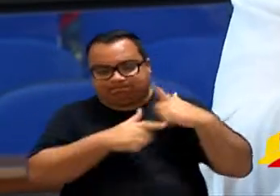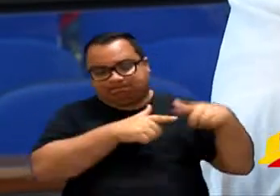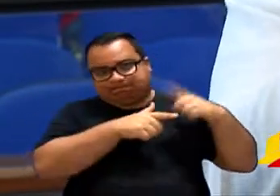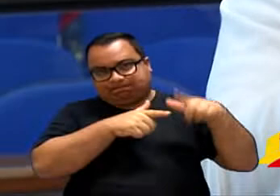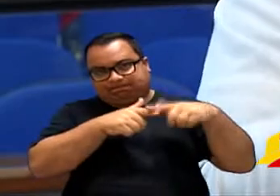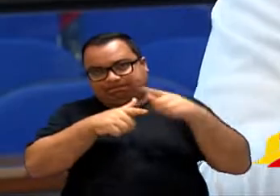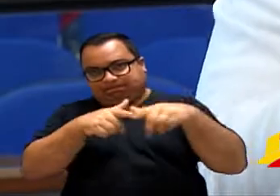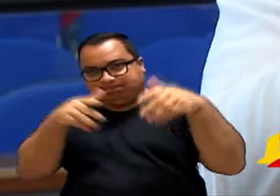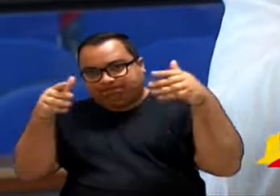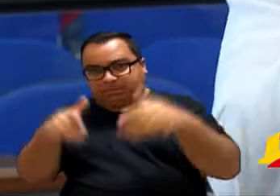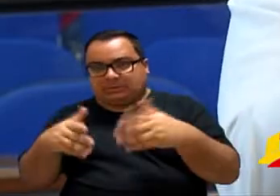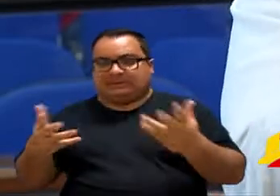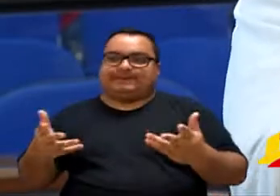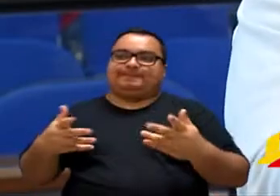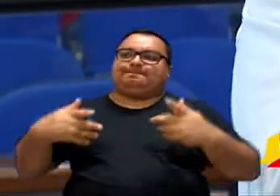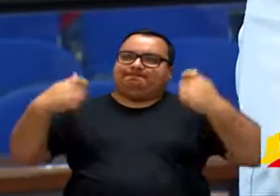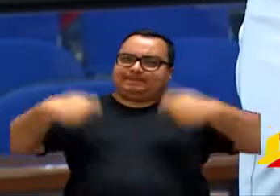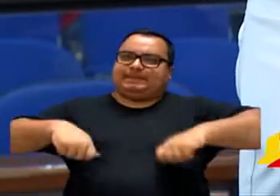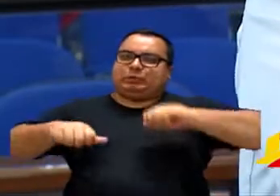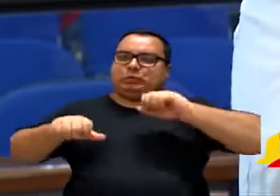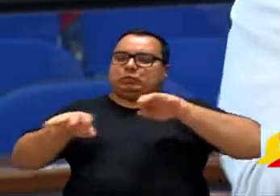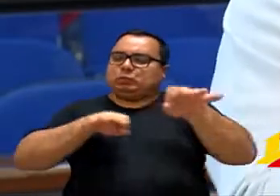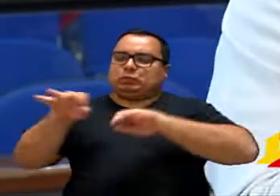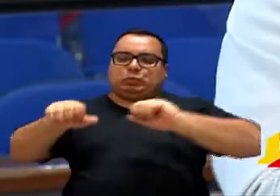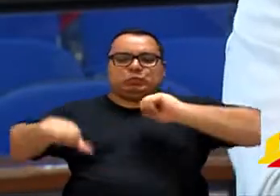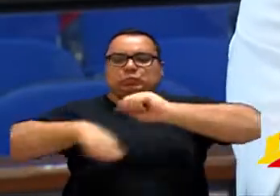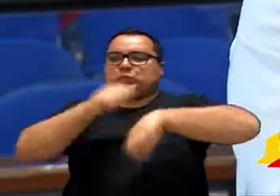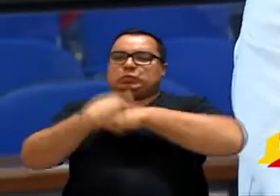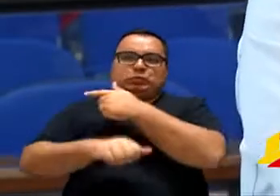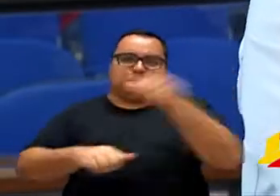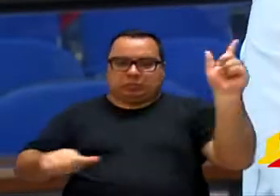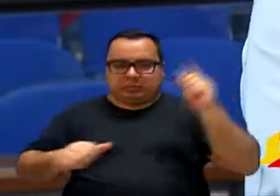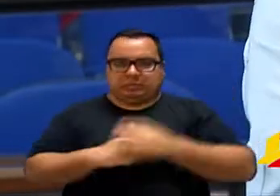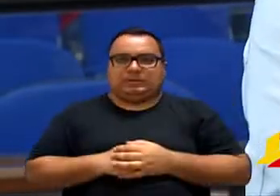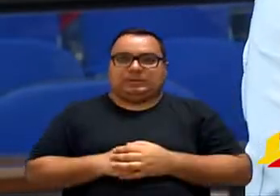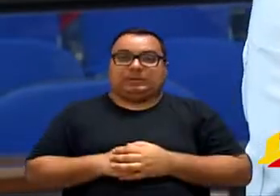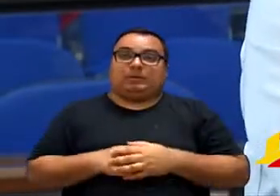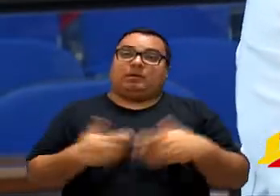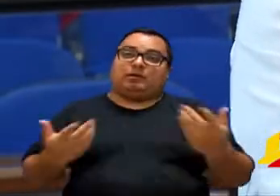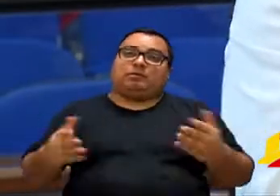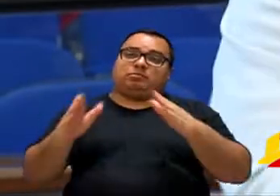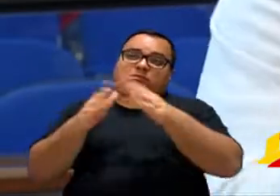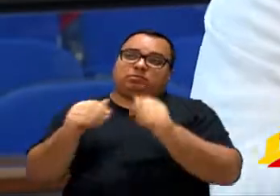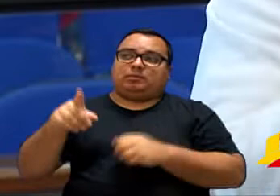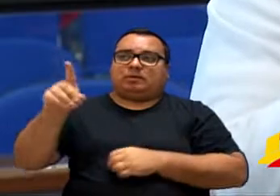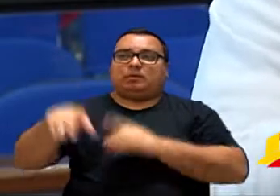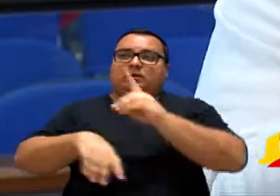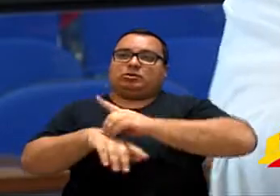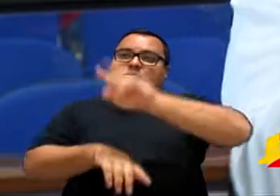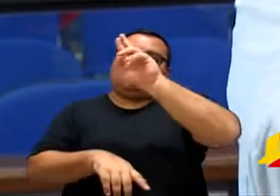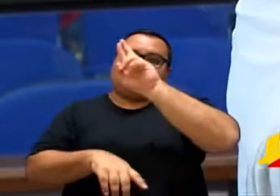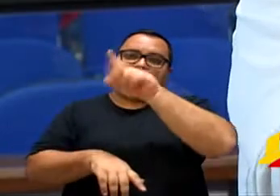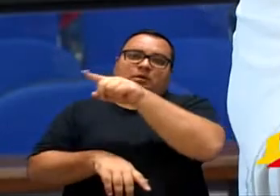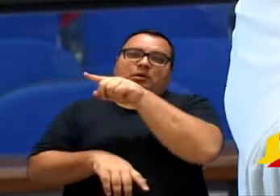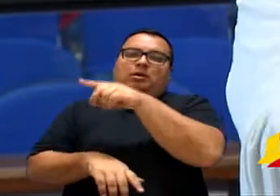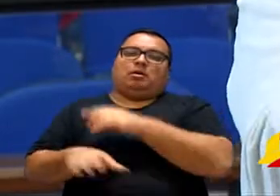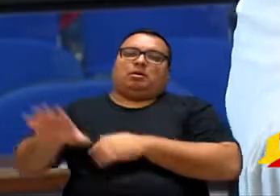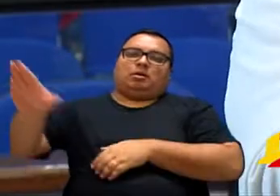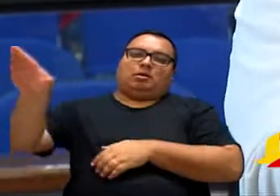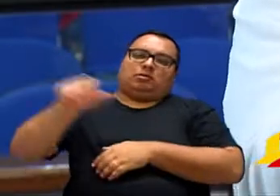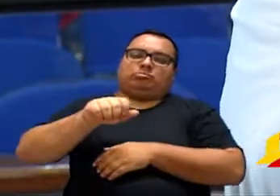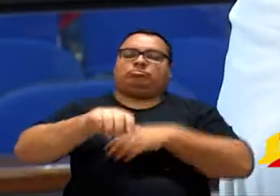e ninguém melhor do que a diretoria e a presidência da funserv Vinha público